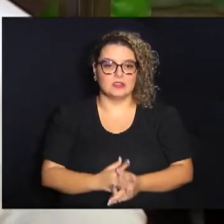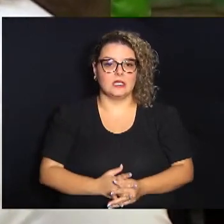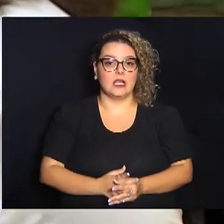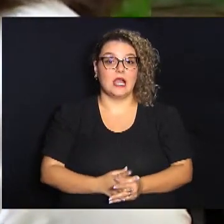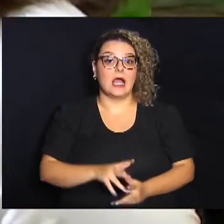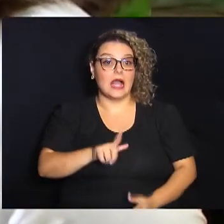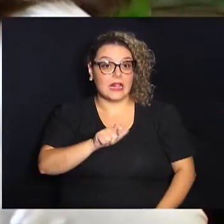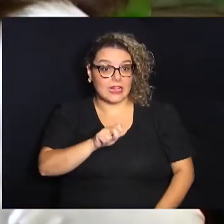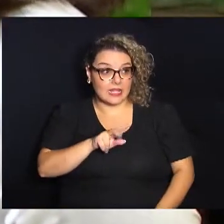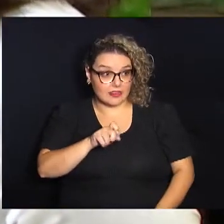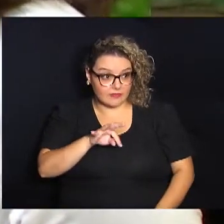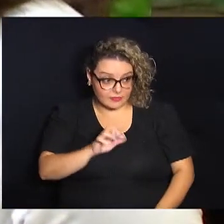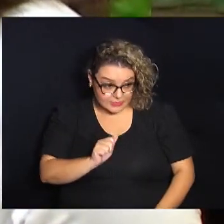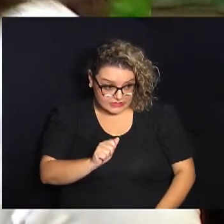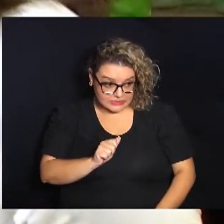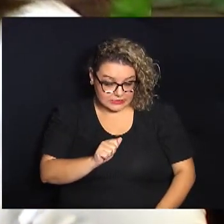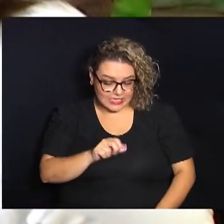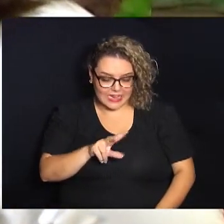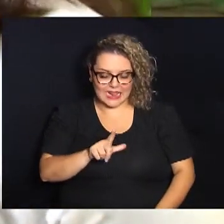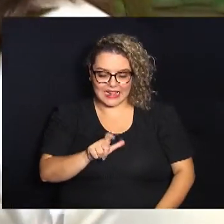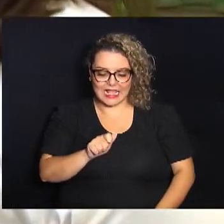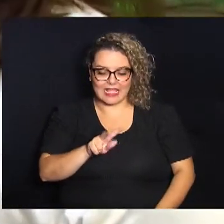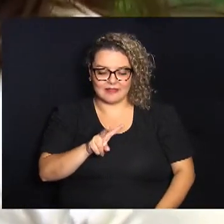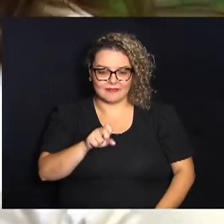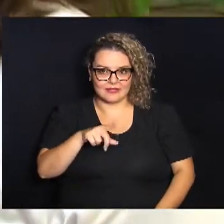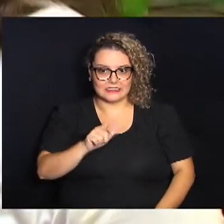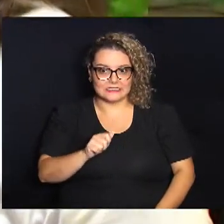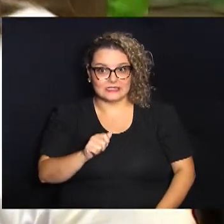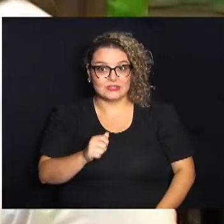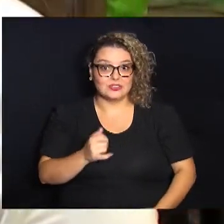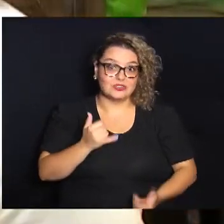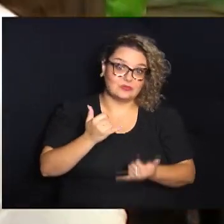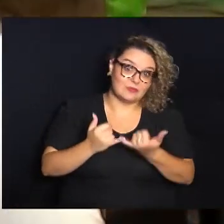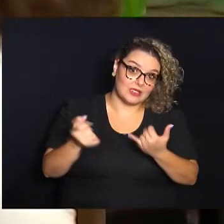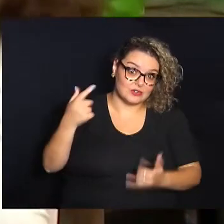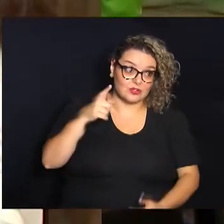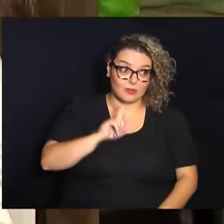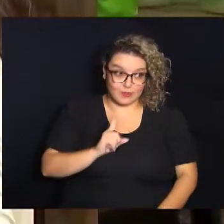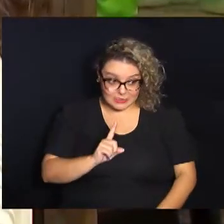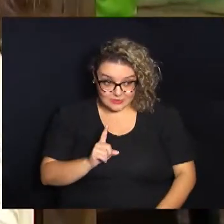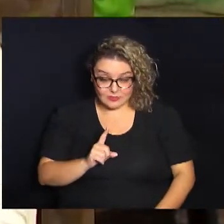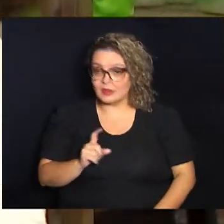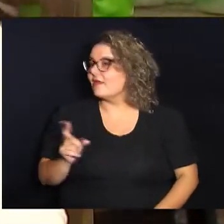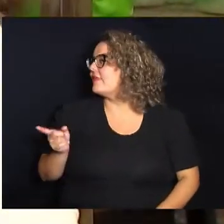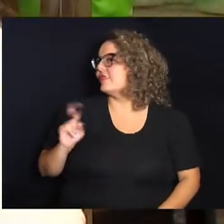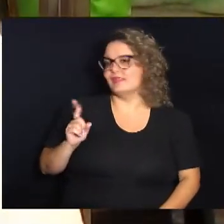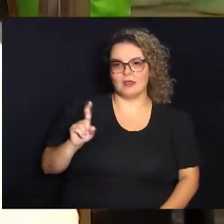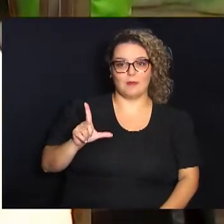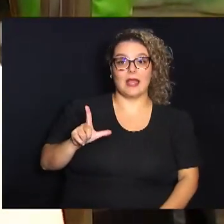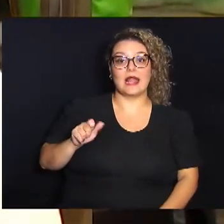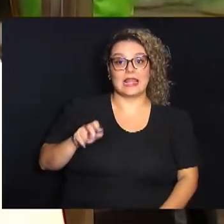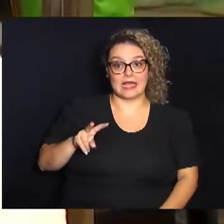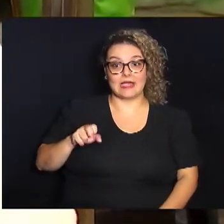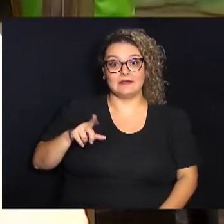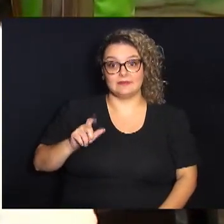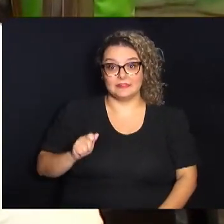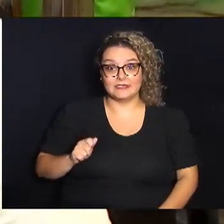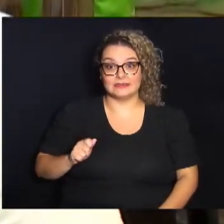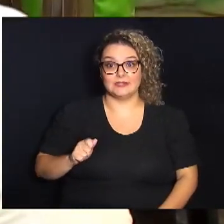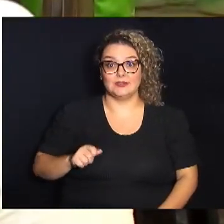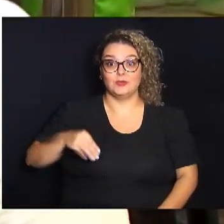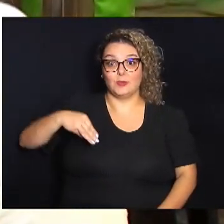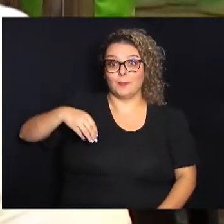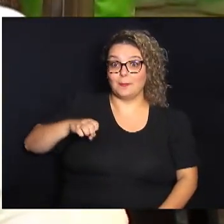lavanda fosse uma planta de meio sol, mas você disse que não, né? A lavanda é uma planta do Mediterrâneo.